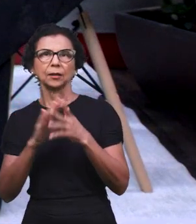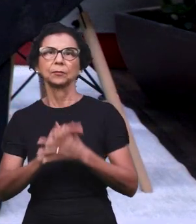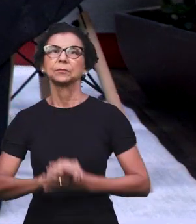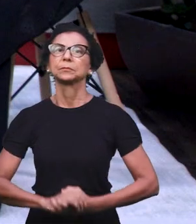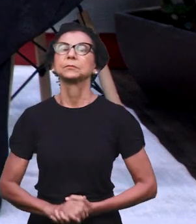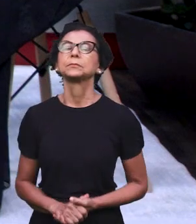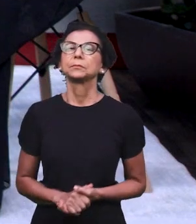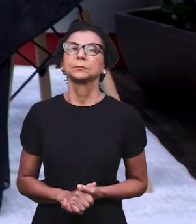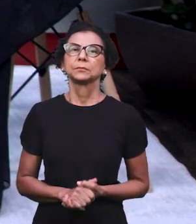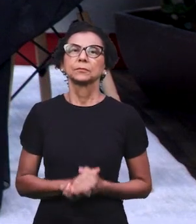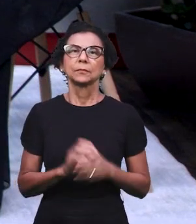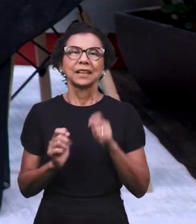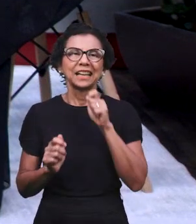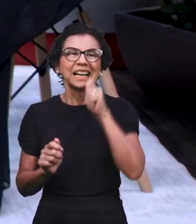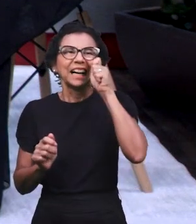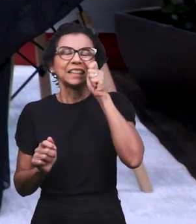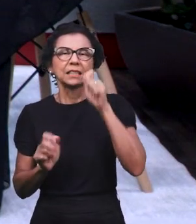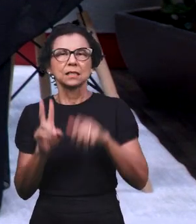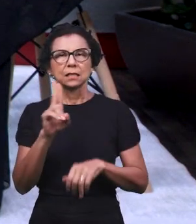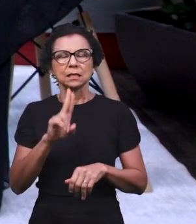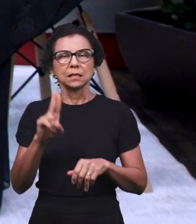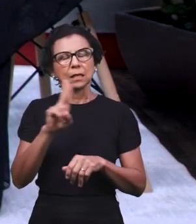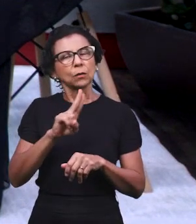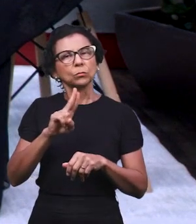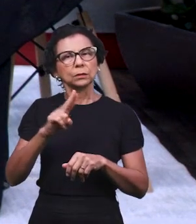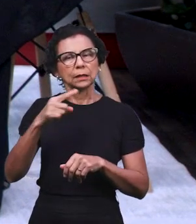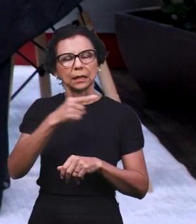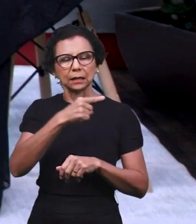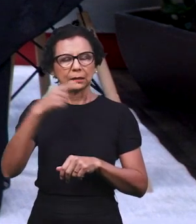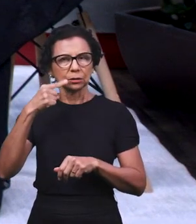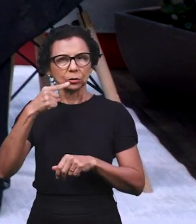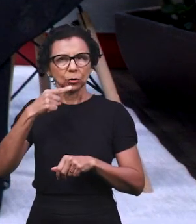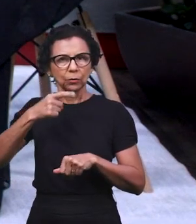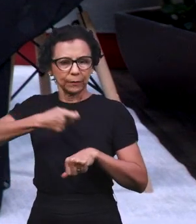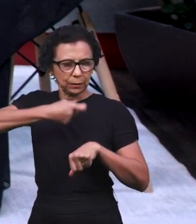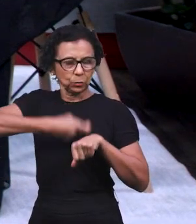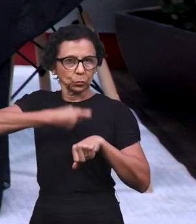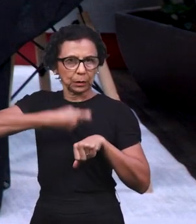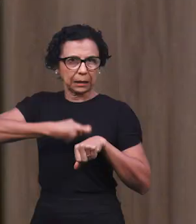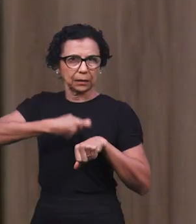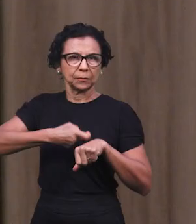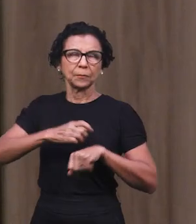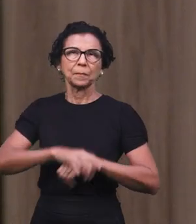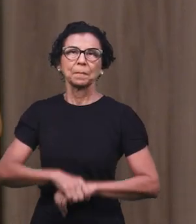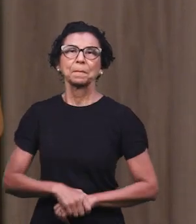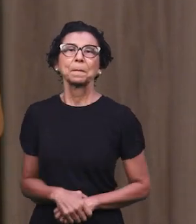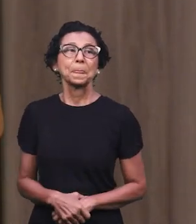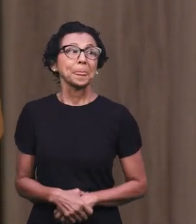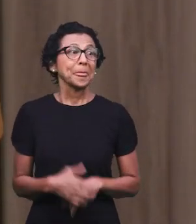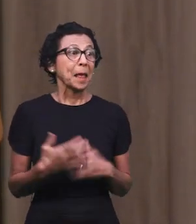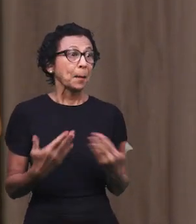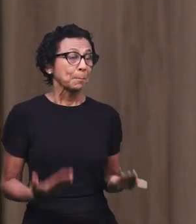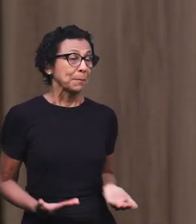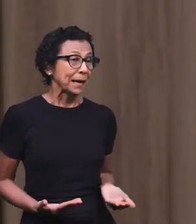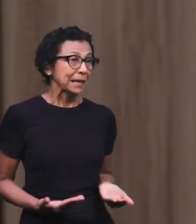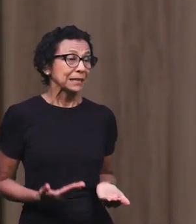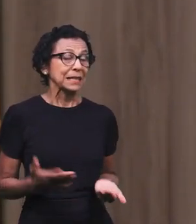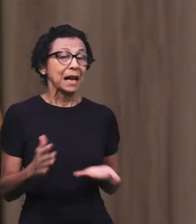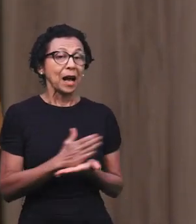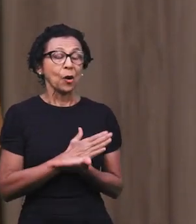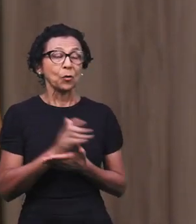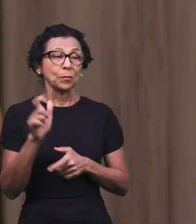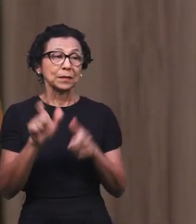E acontece bastante que tem pacientes, André, que eles não querem tirar a prótese nem para dormir. Eles, assim, eles